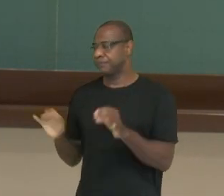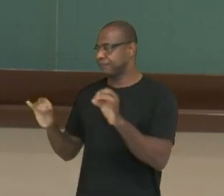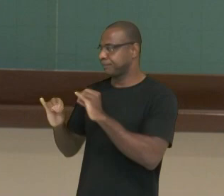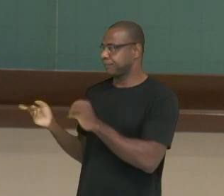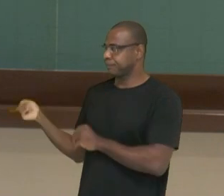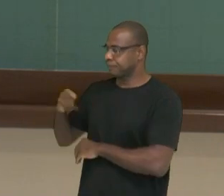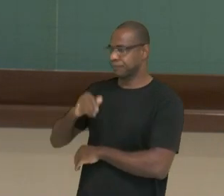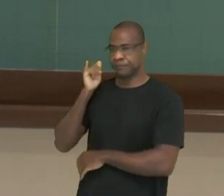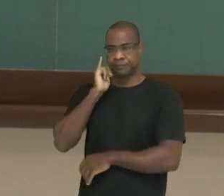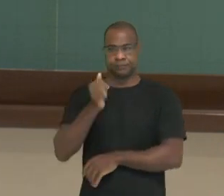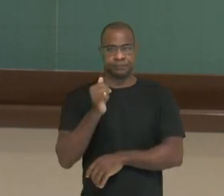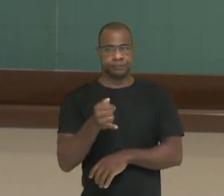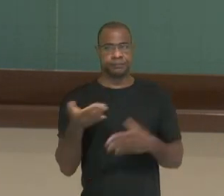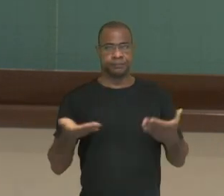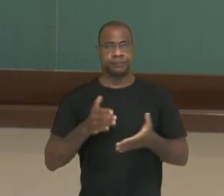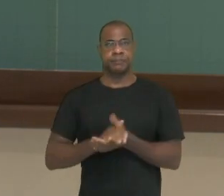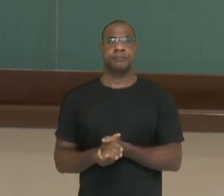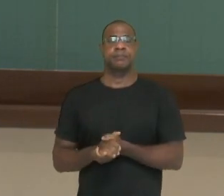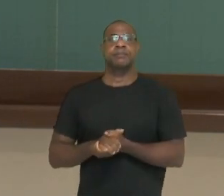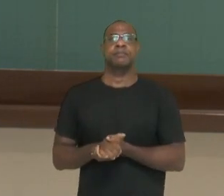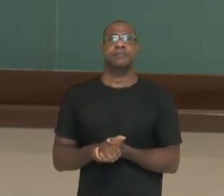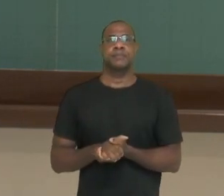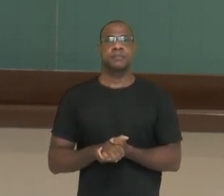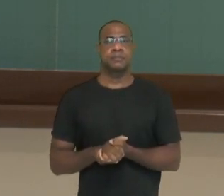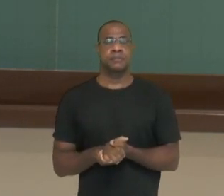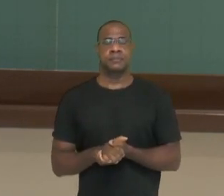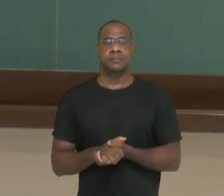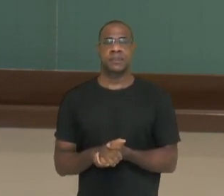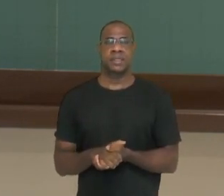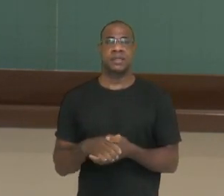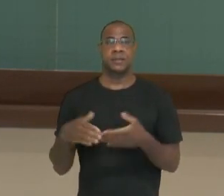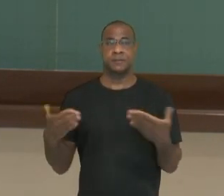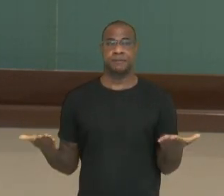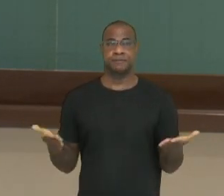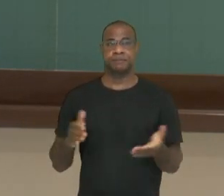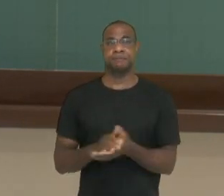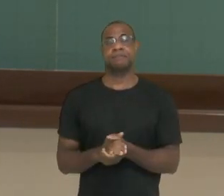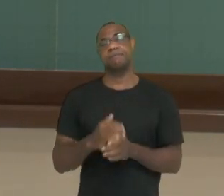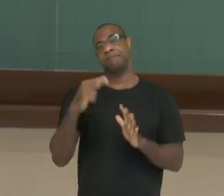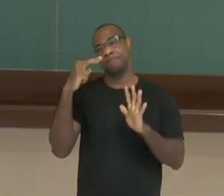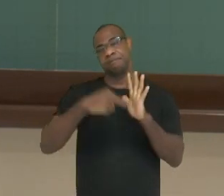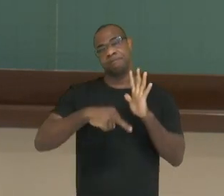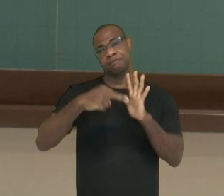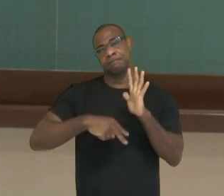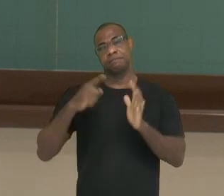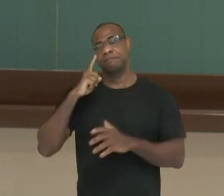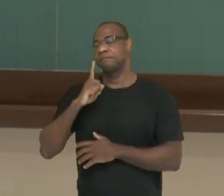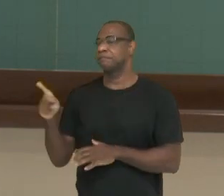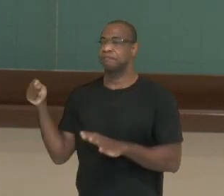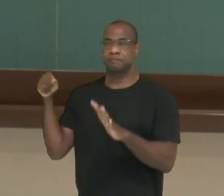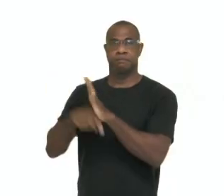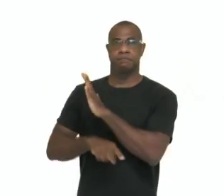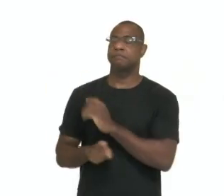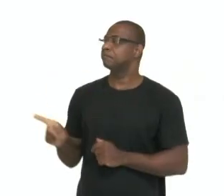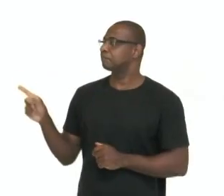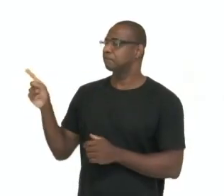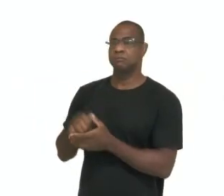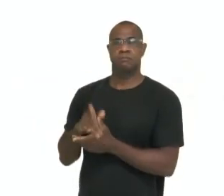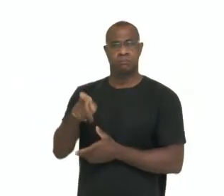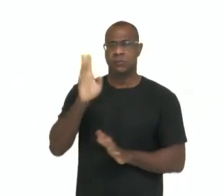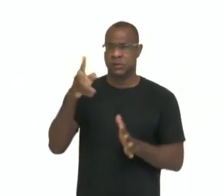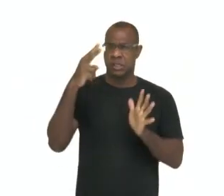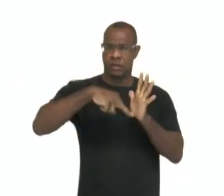conto? Nosso intérprete e eu estaremos com vocês nesta análise do conto. Eu pergunto, você já leu ou ouviu